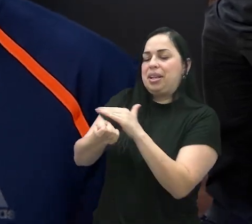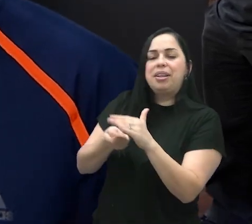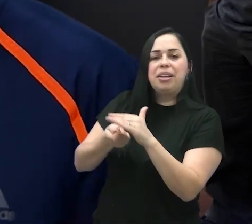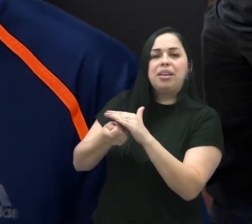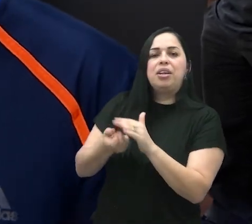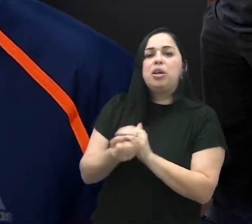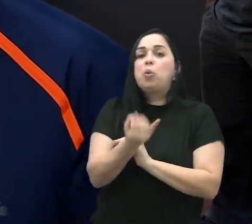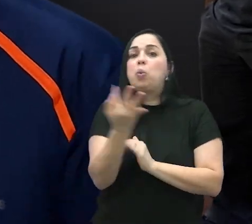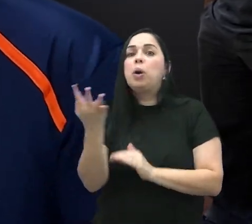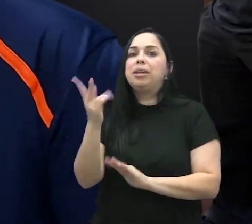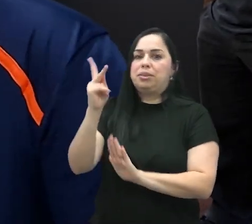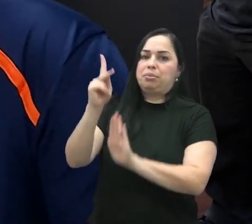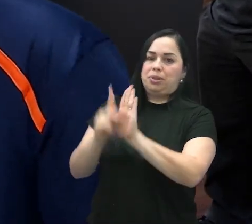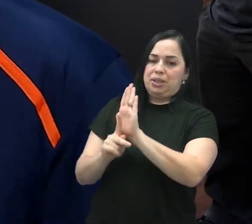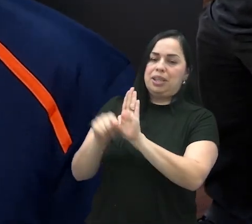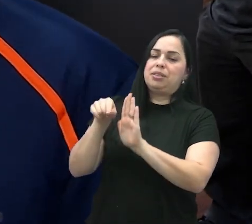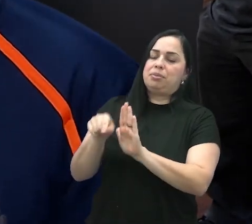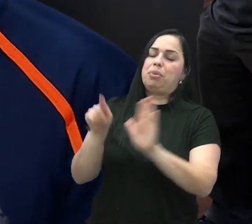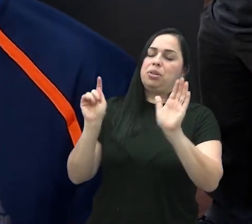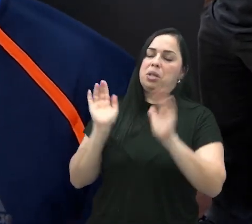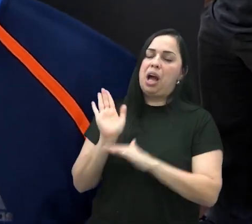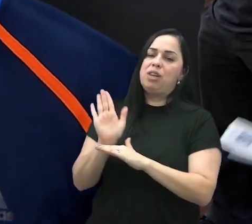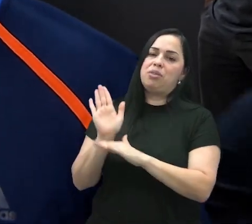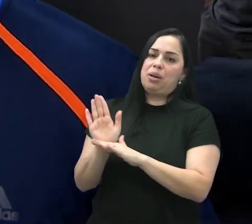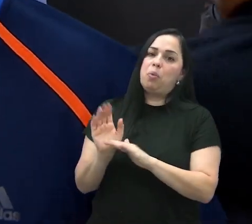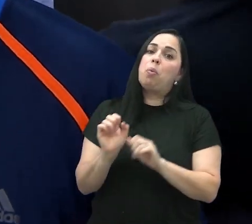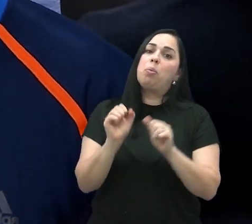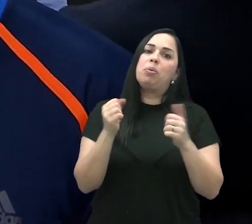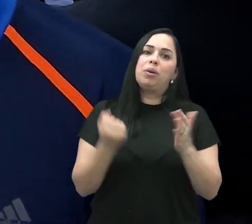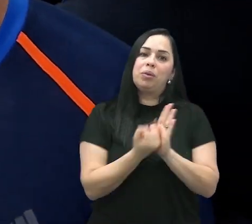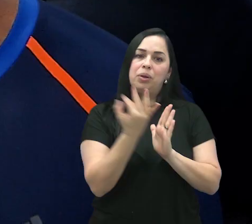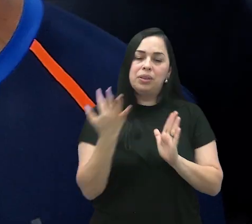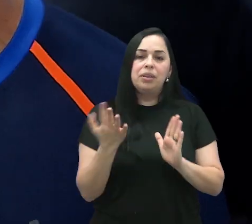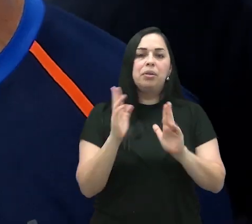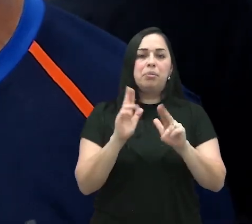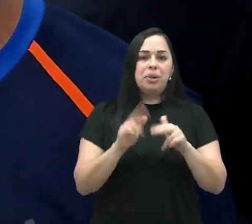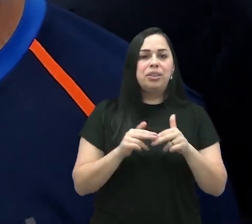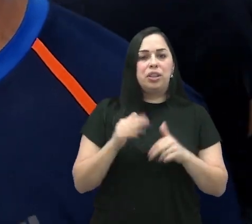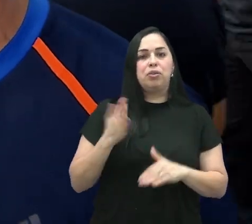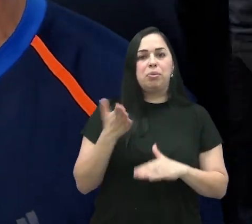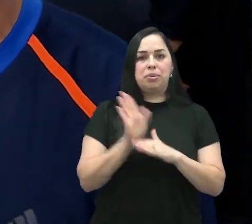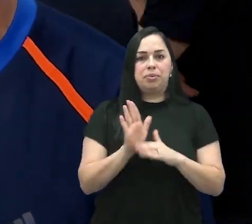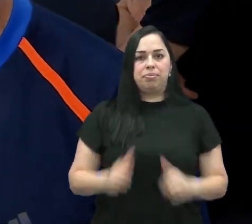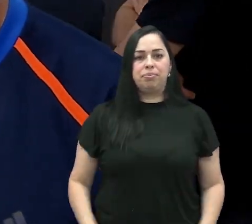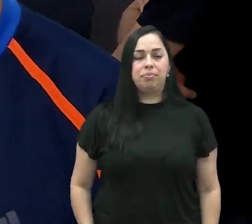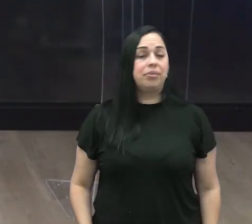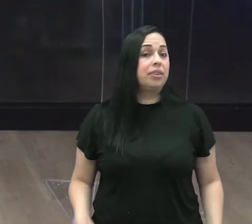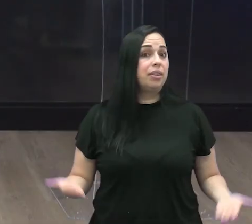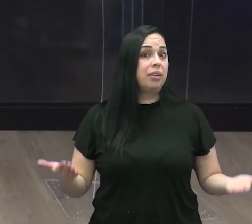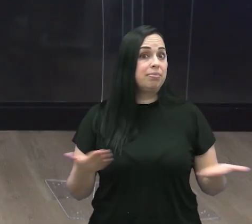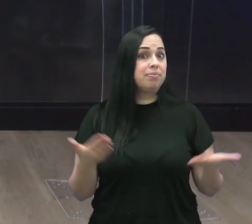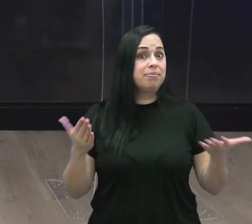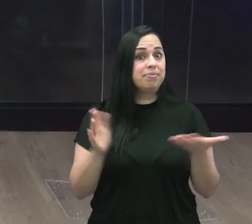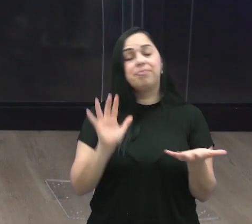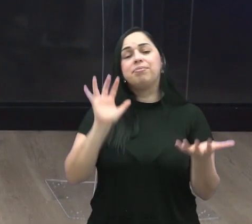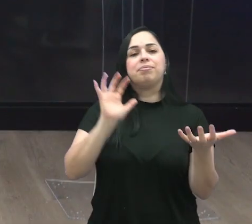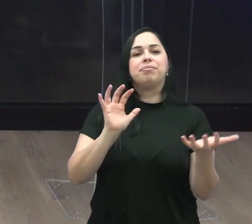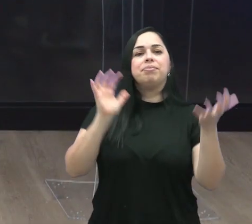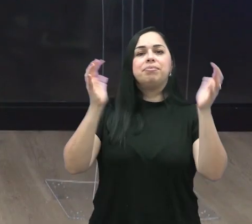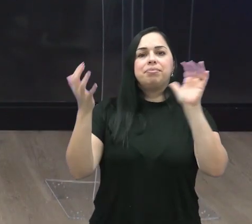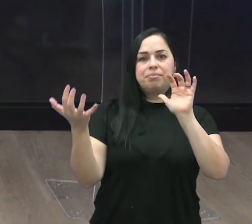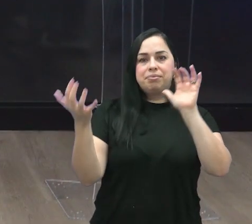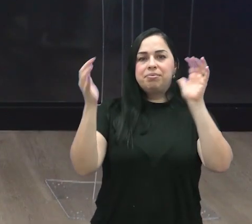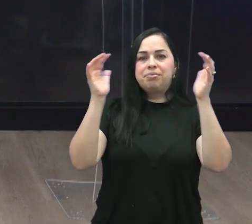a quantidade de projetos sociais que pode ser beneficiado. Eu creio que dessa forma nós podemos ajudar aí no trabalho. Vamos saber como ficam